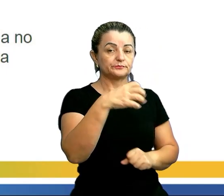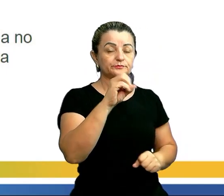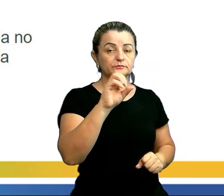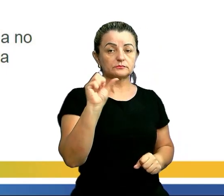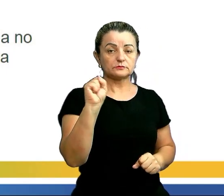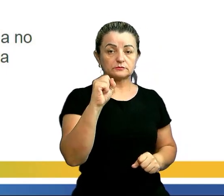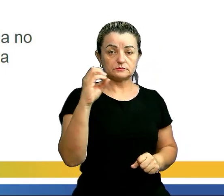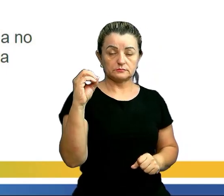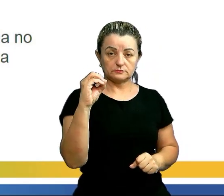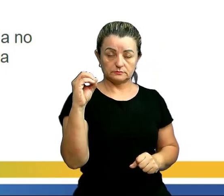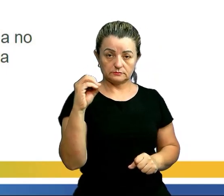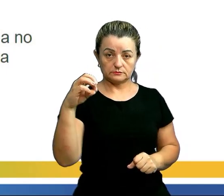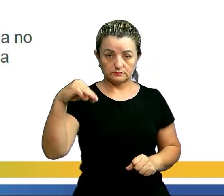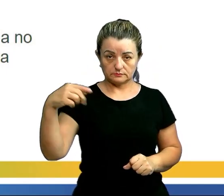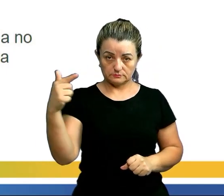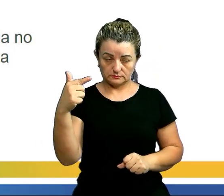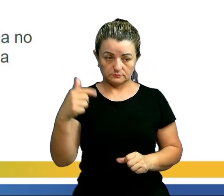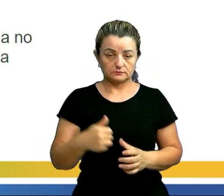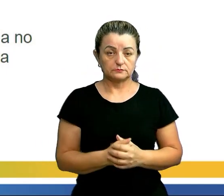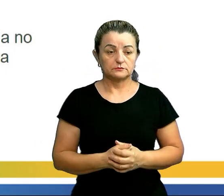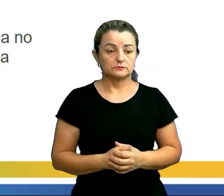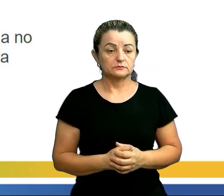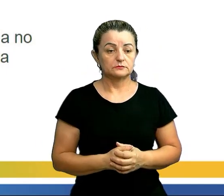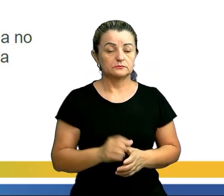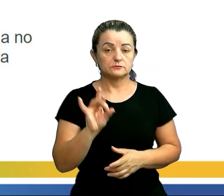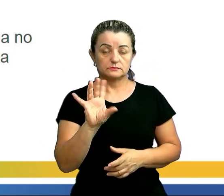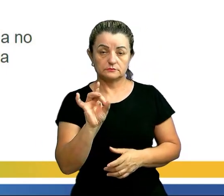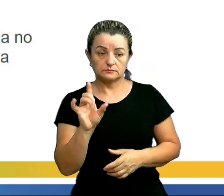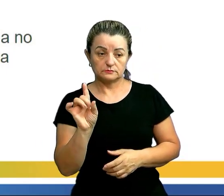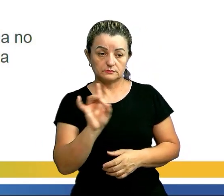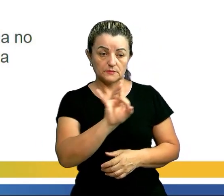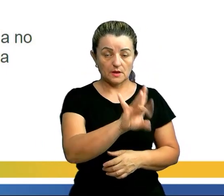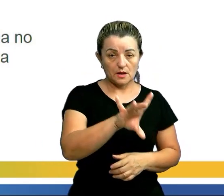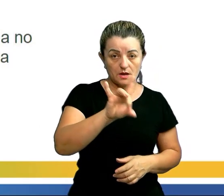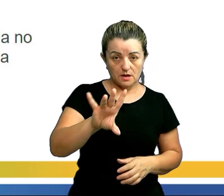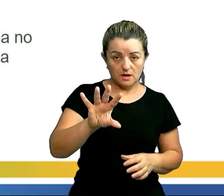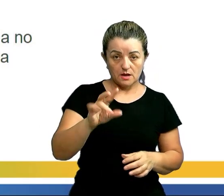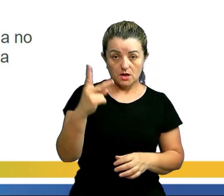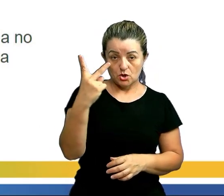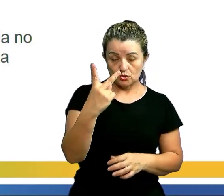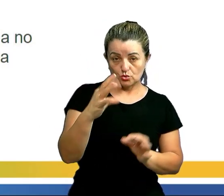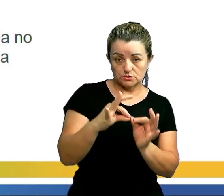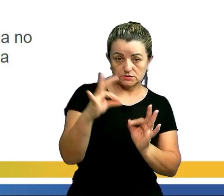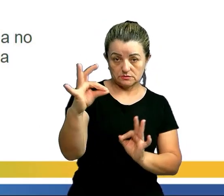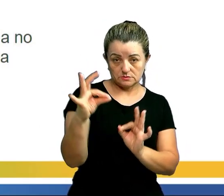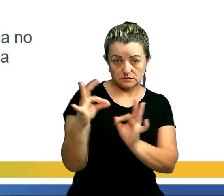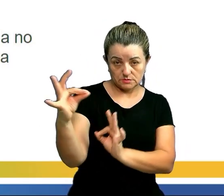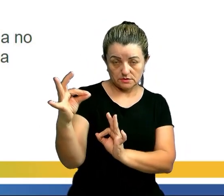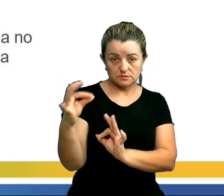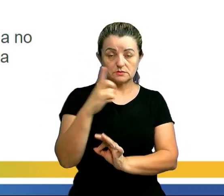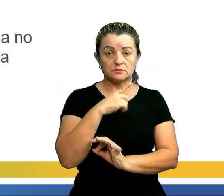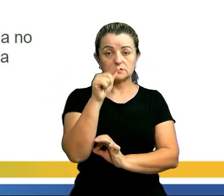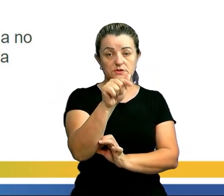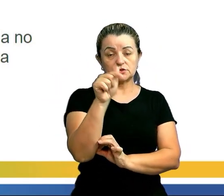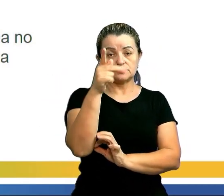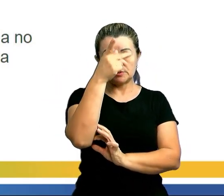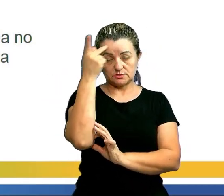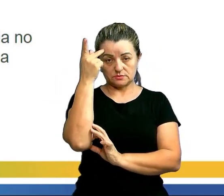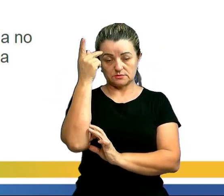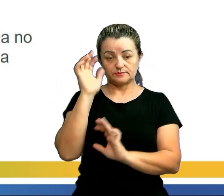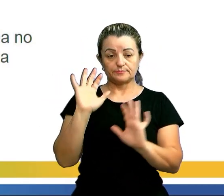a área da superfície do campo. Só que está dizendo que em cada 2 metros quadrados tem 7 pessoas.